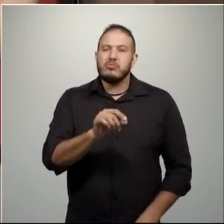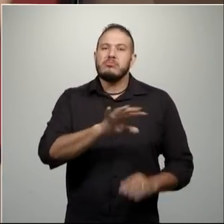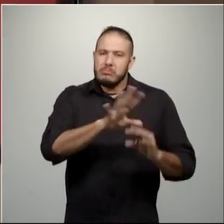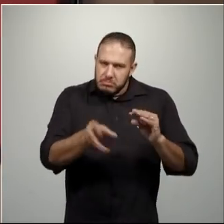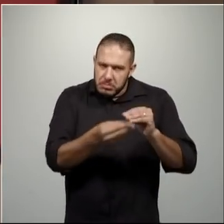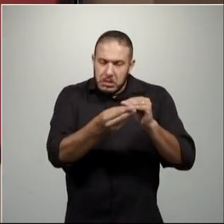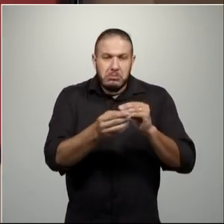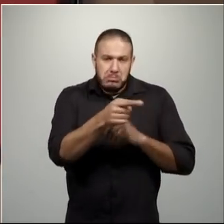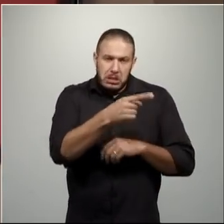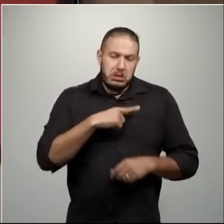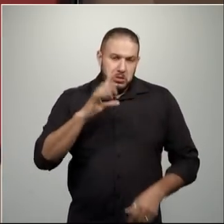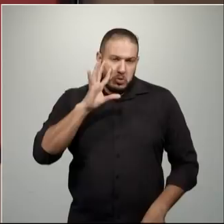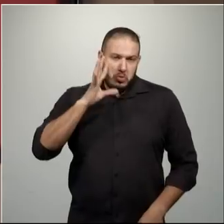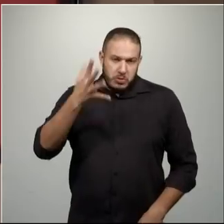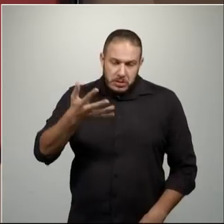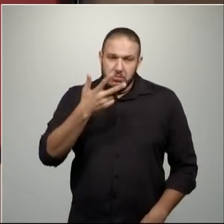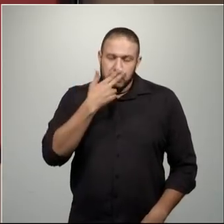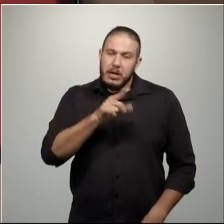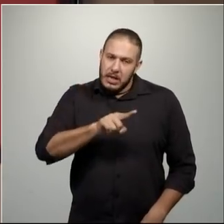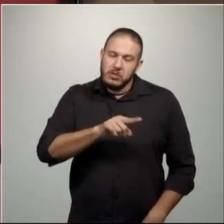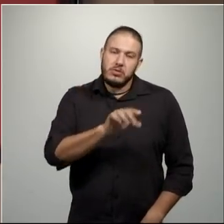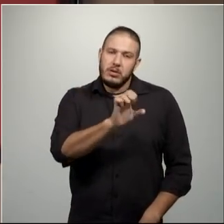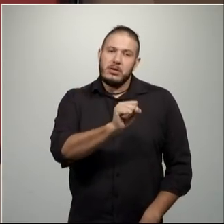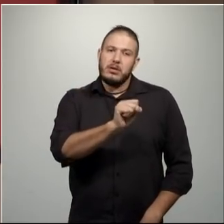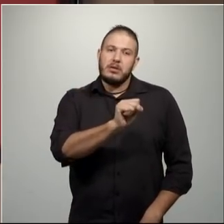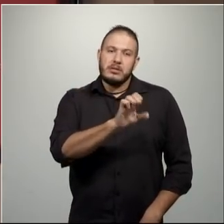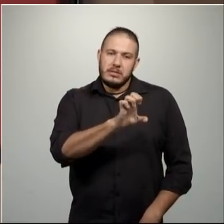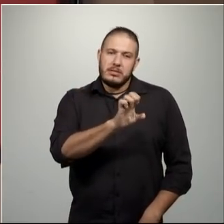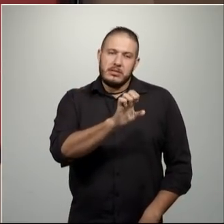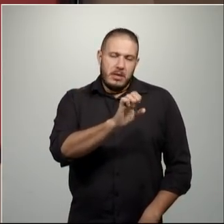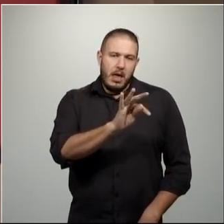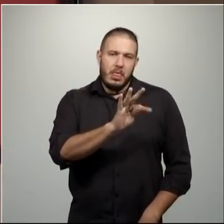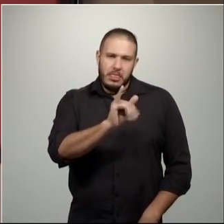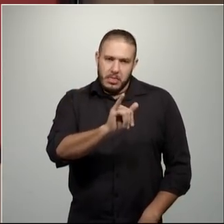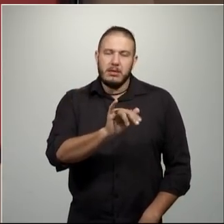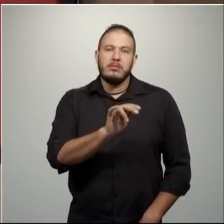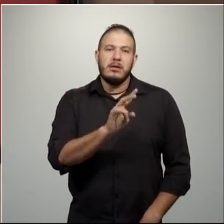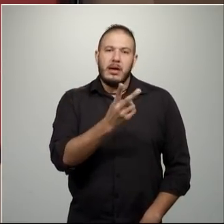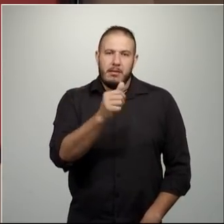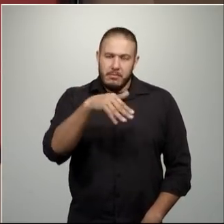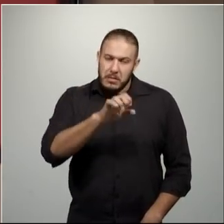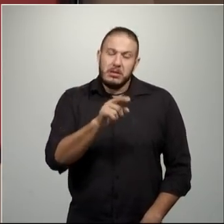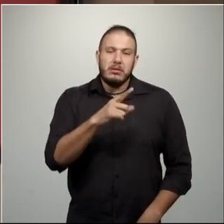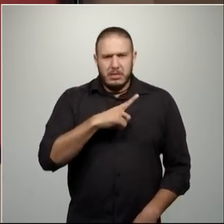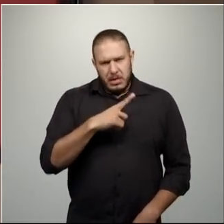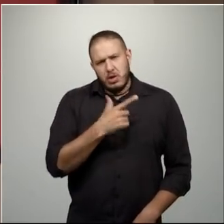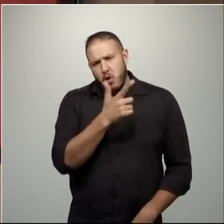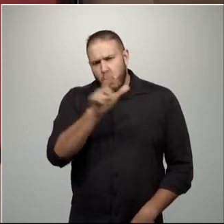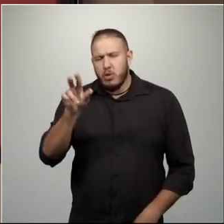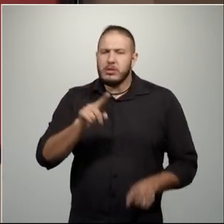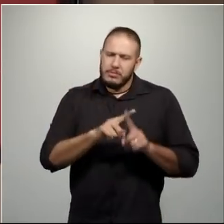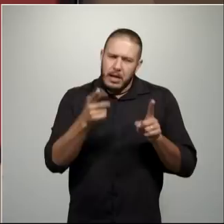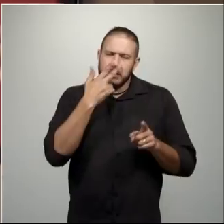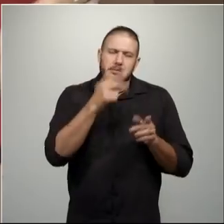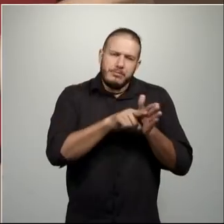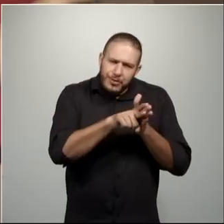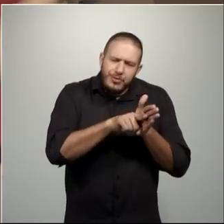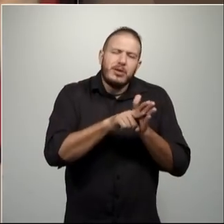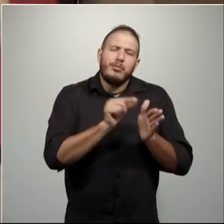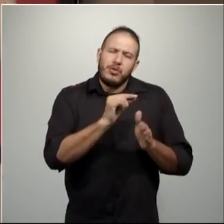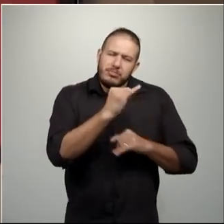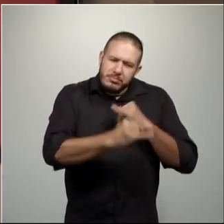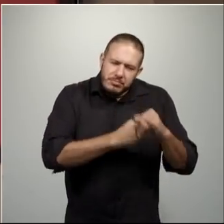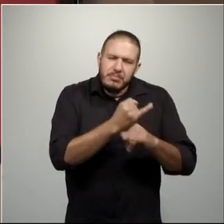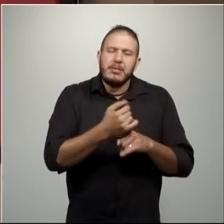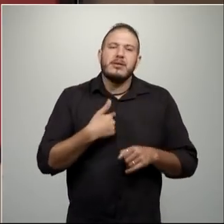uma delas é o é tem outras mas aí tem que buscar um pouquinho na internet para saber todas as sete